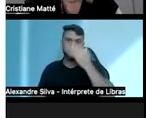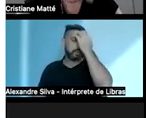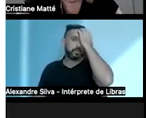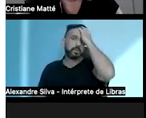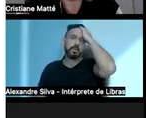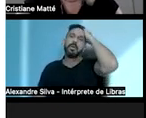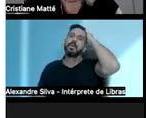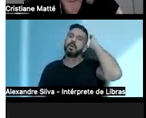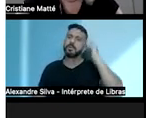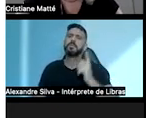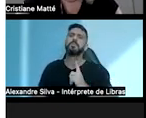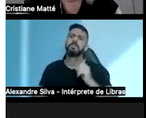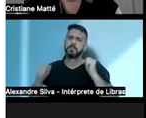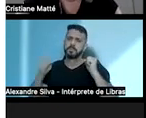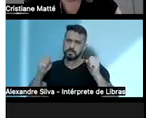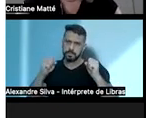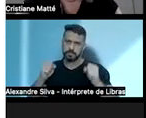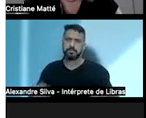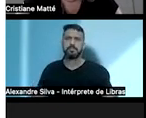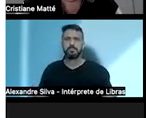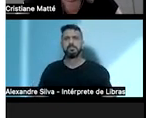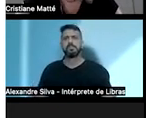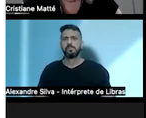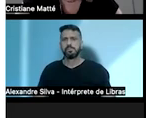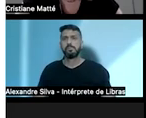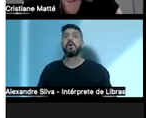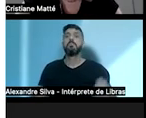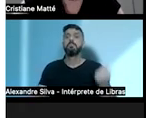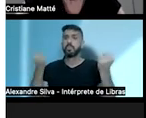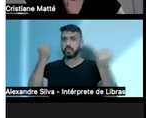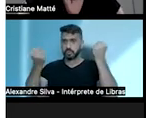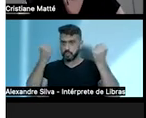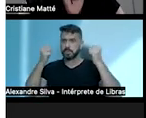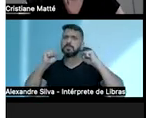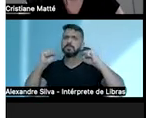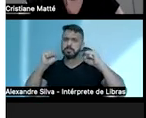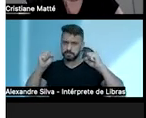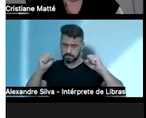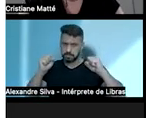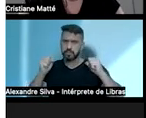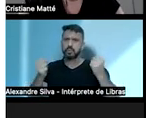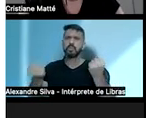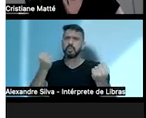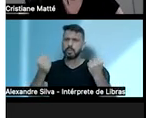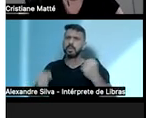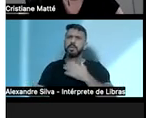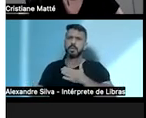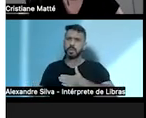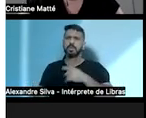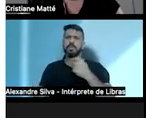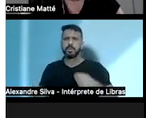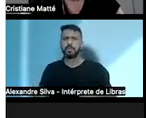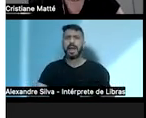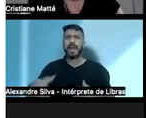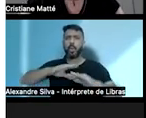sabe que sim, podem ser realizados, pode ser feita musculação também pela gestante de uma forma muito tranquila.